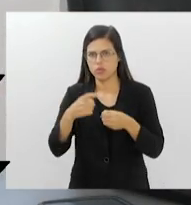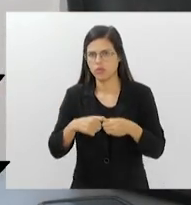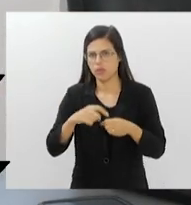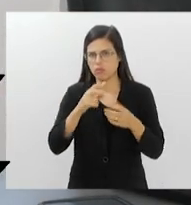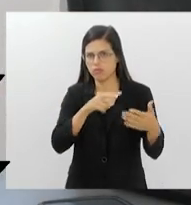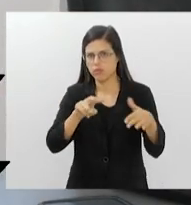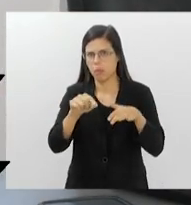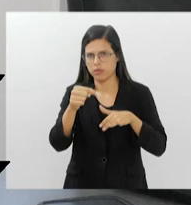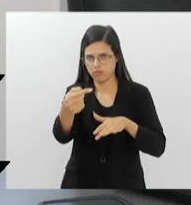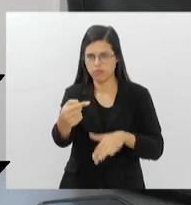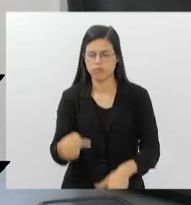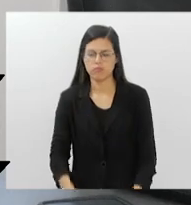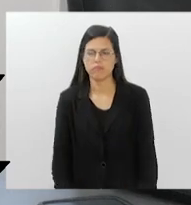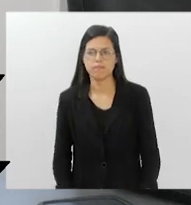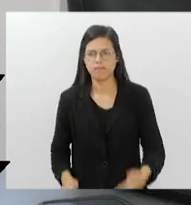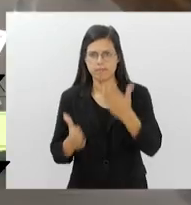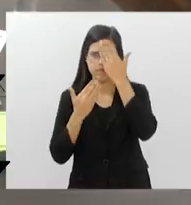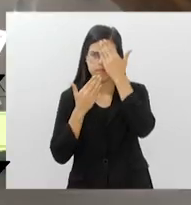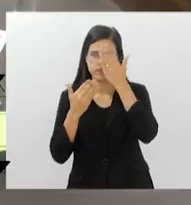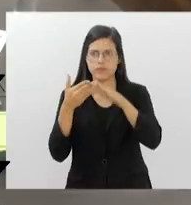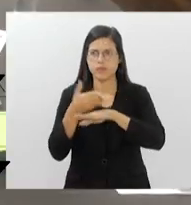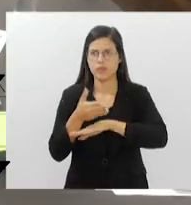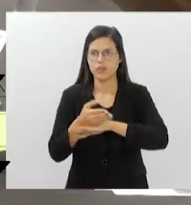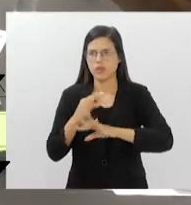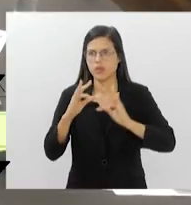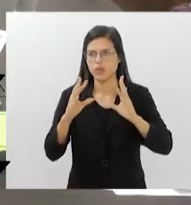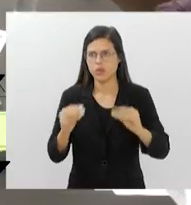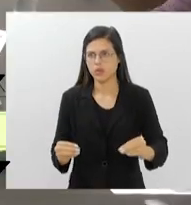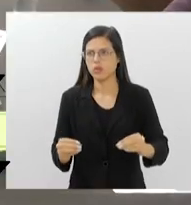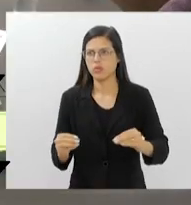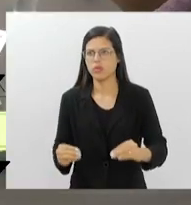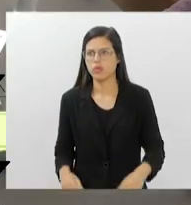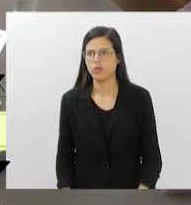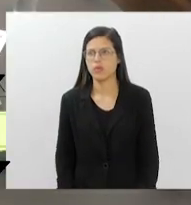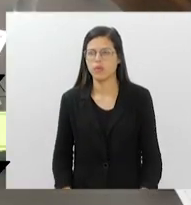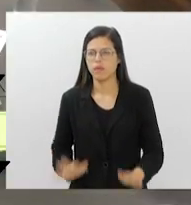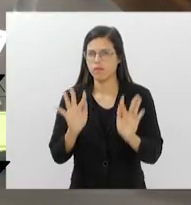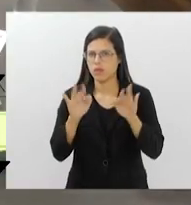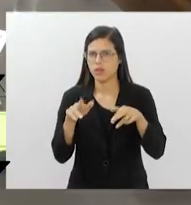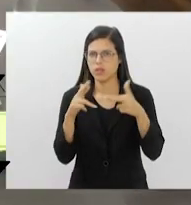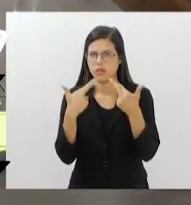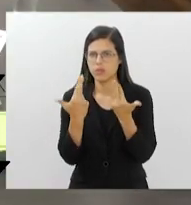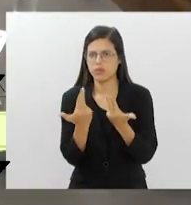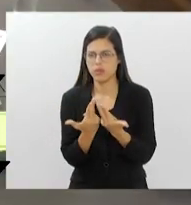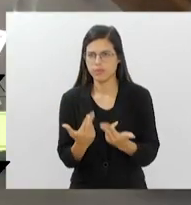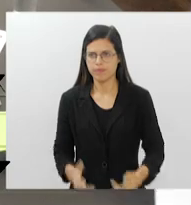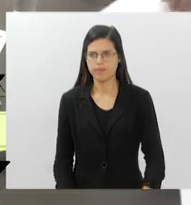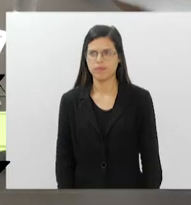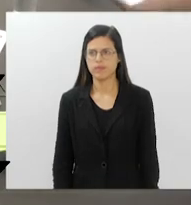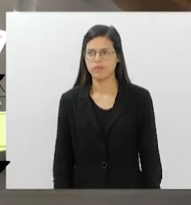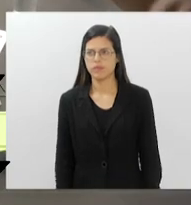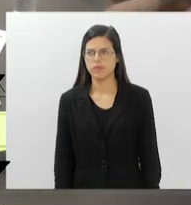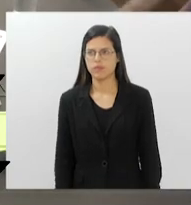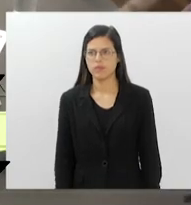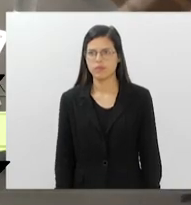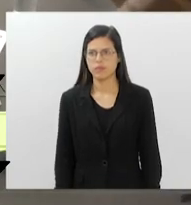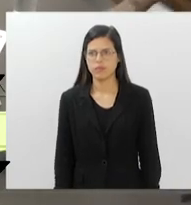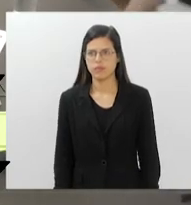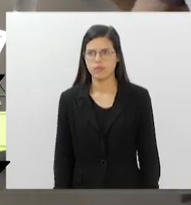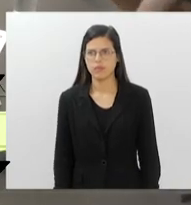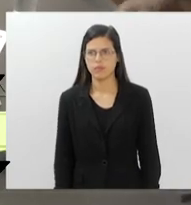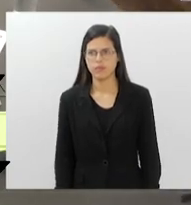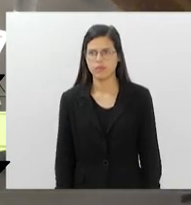próxima semana agradeço a presença de todos não havendo queem queira fazer uso da palavra declaro encerrada a sessão